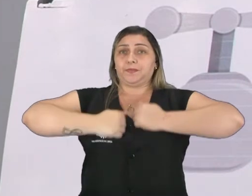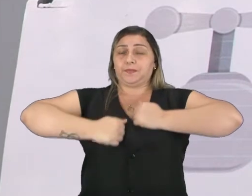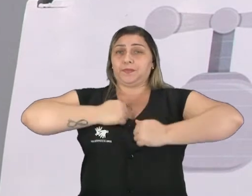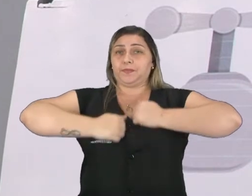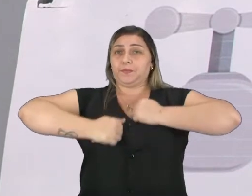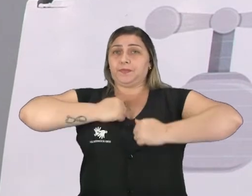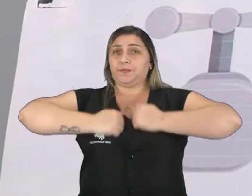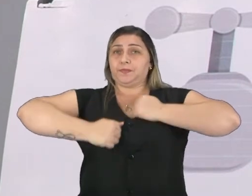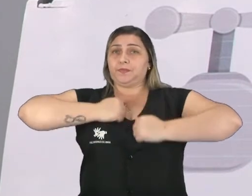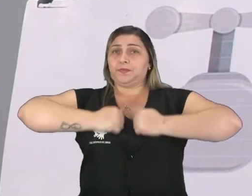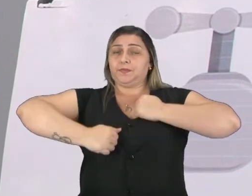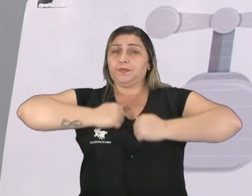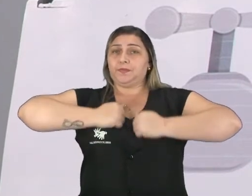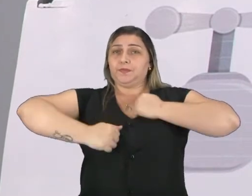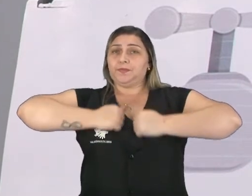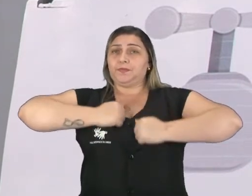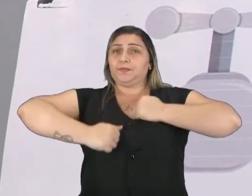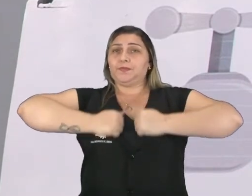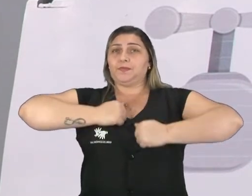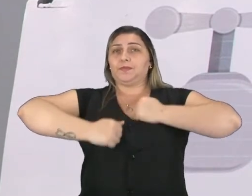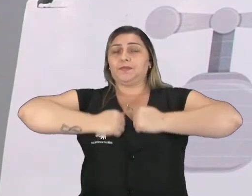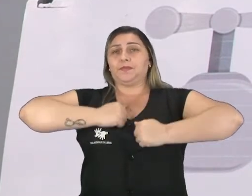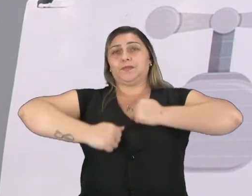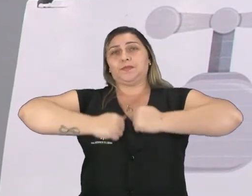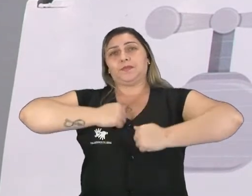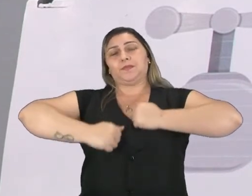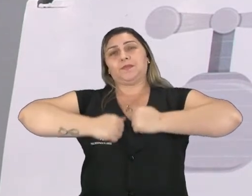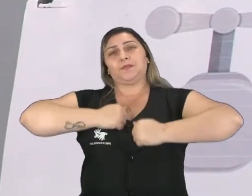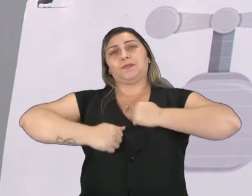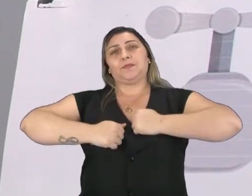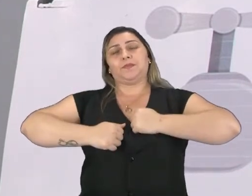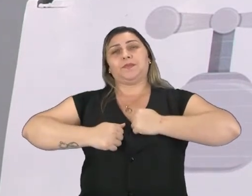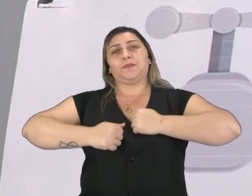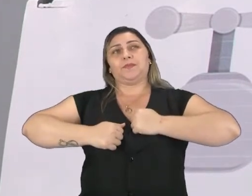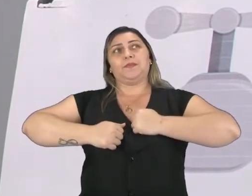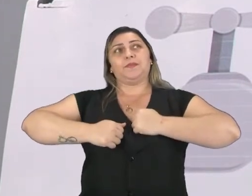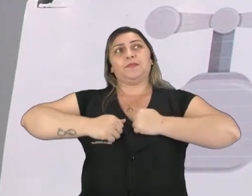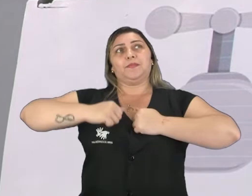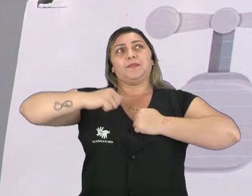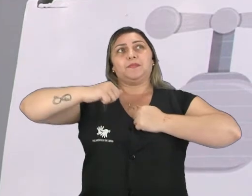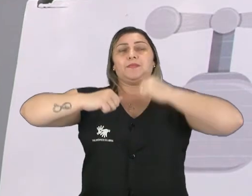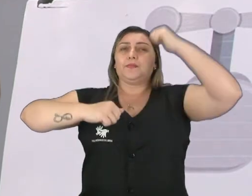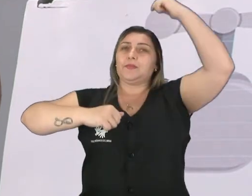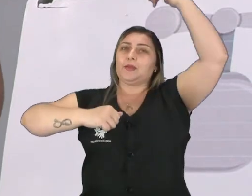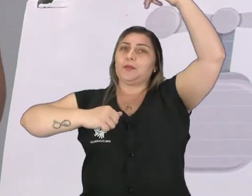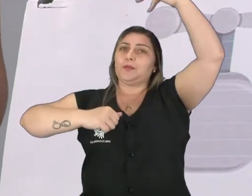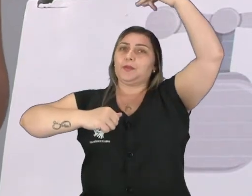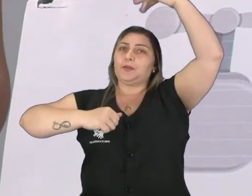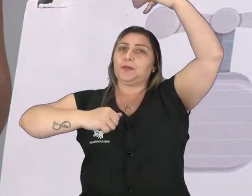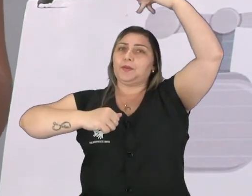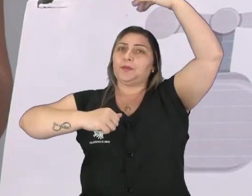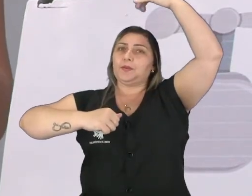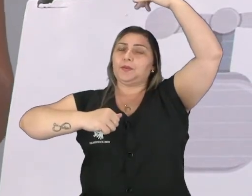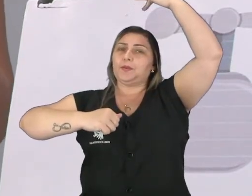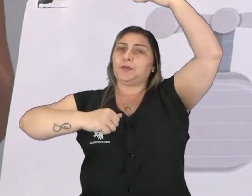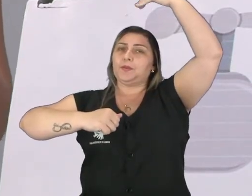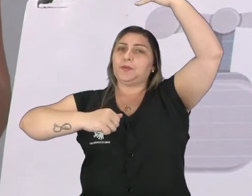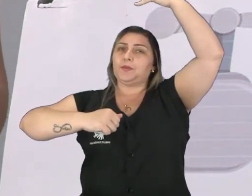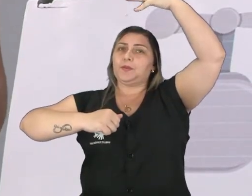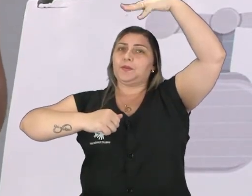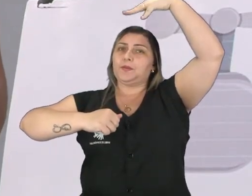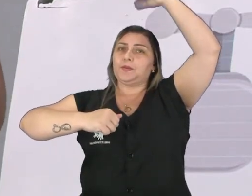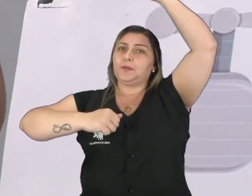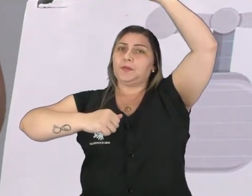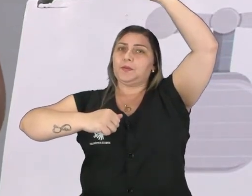Ao tomarmos banho. Esse chuveiro aqui, ele está aberto ou ele está